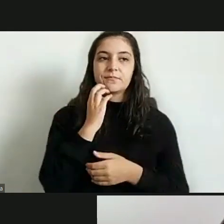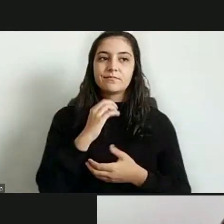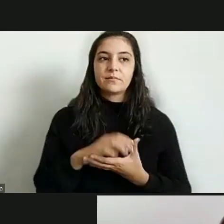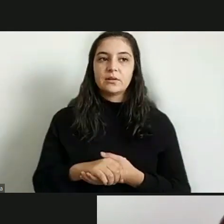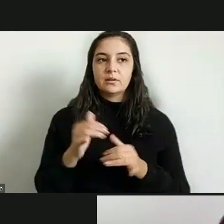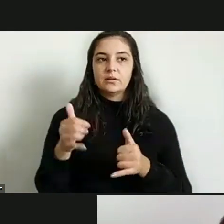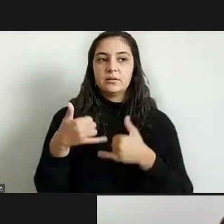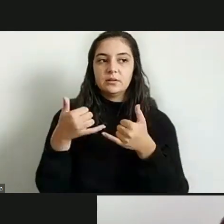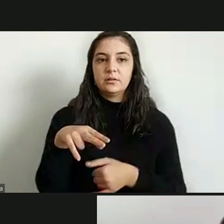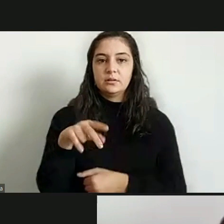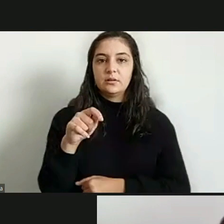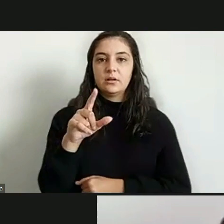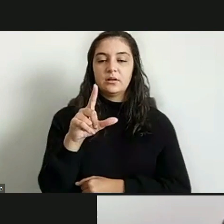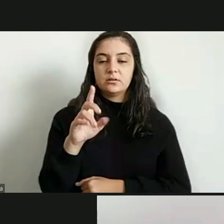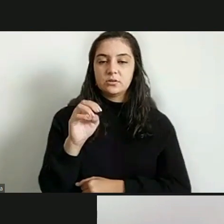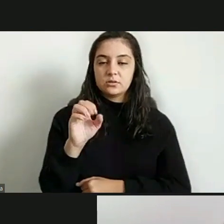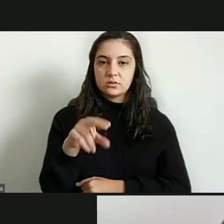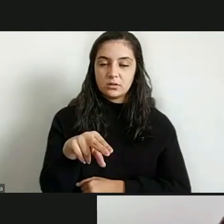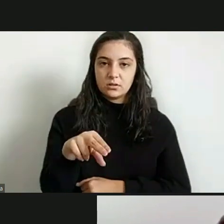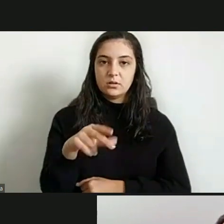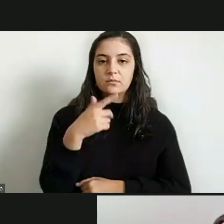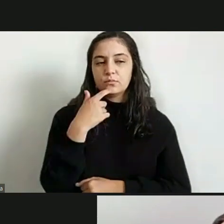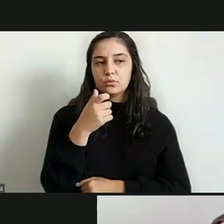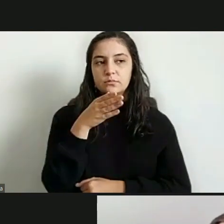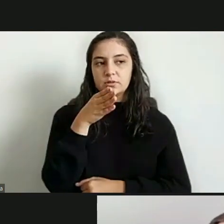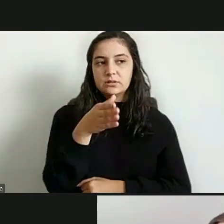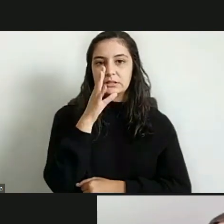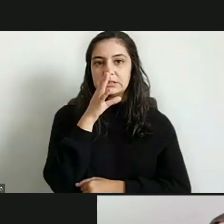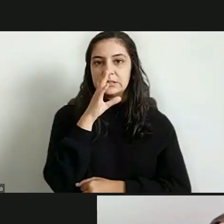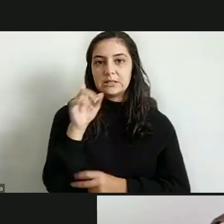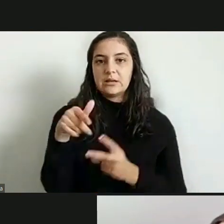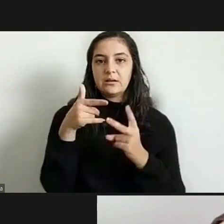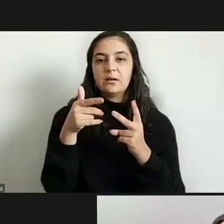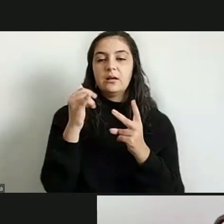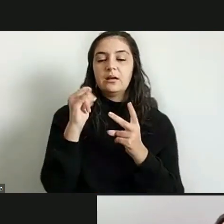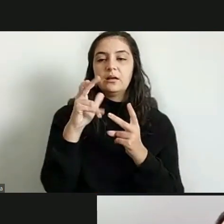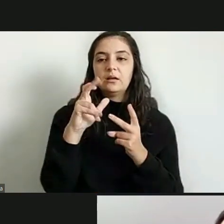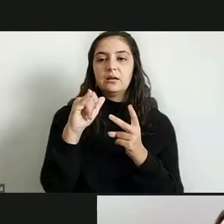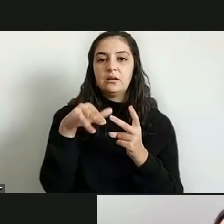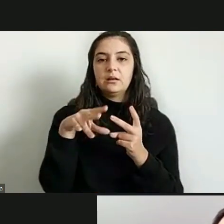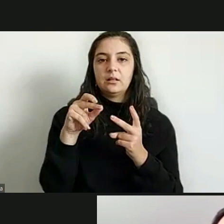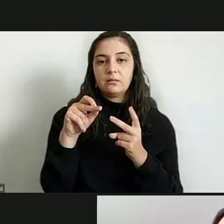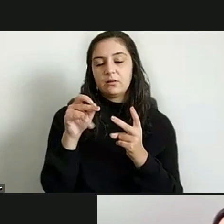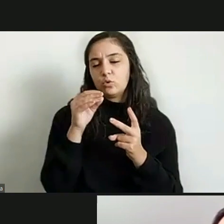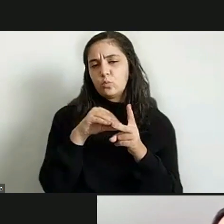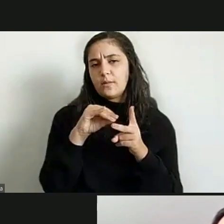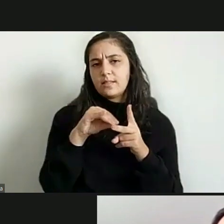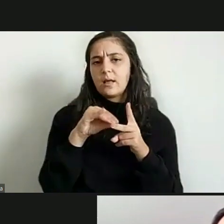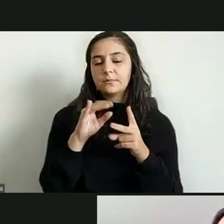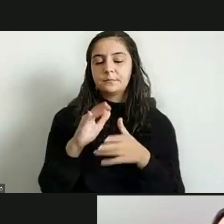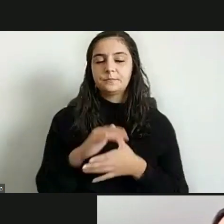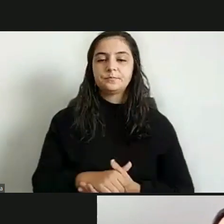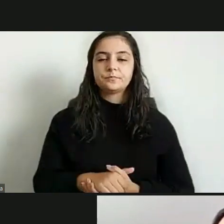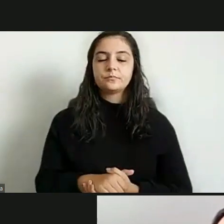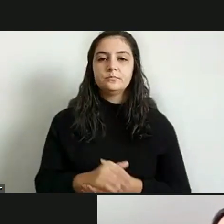Nelson, temos aqui também uma pergunta, deixaria para si, depois também se a Irina quiser comentar, que é sobre